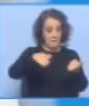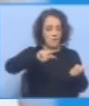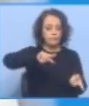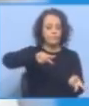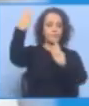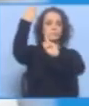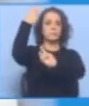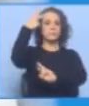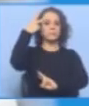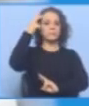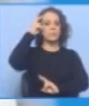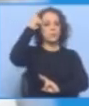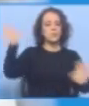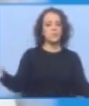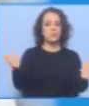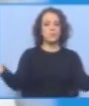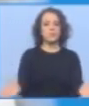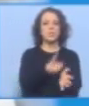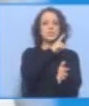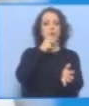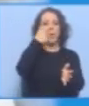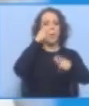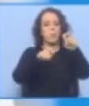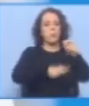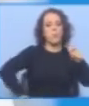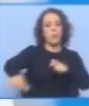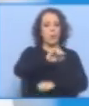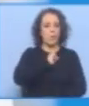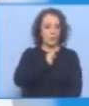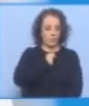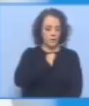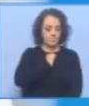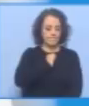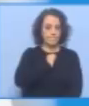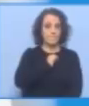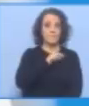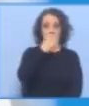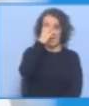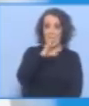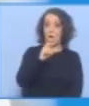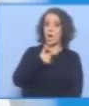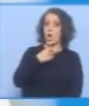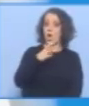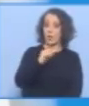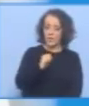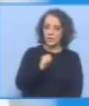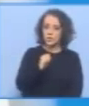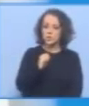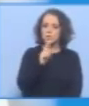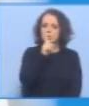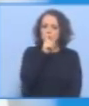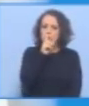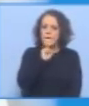que será o pastor de Israel, meu povo. Então Herodes Mandou chamar secretamente os